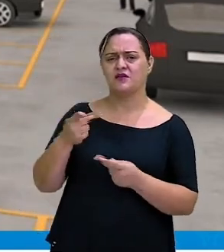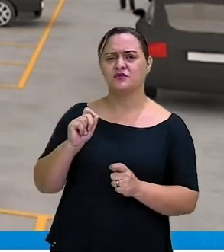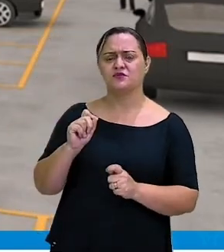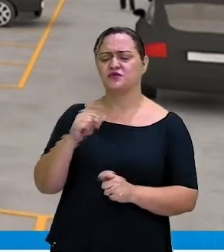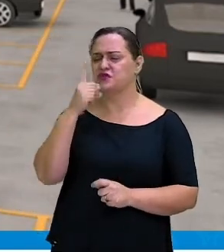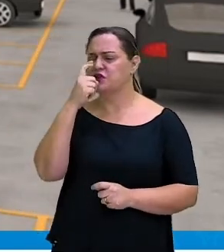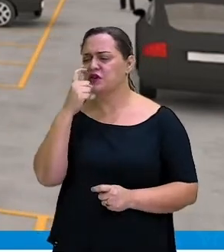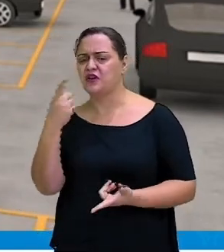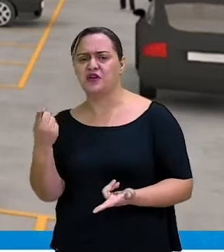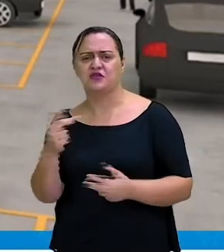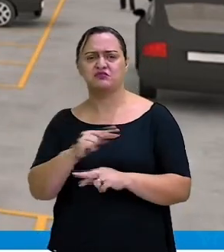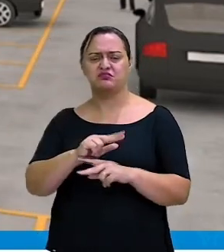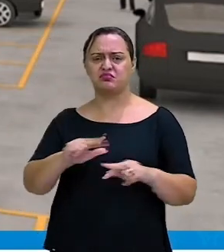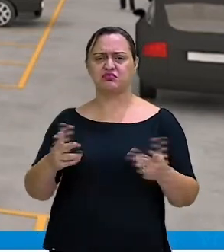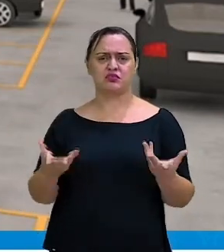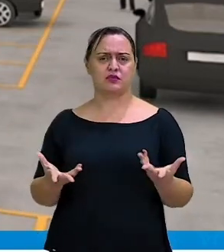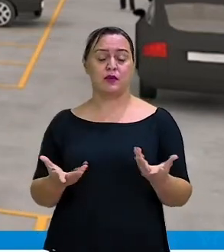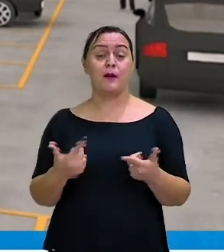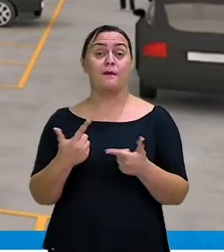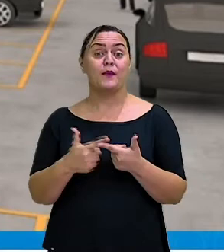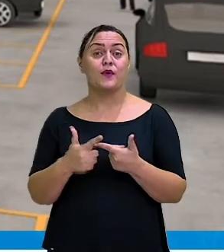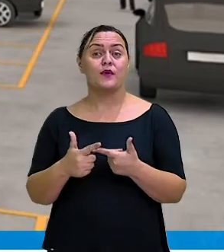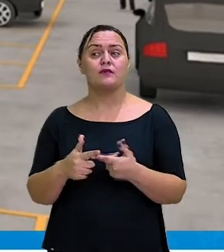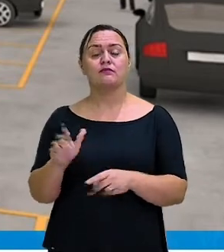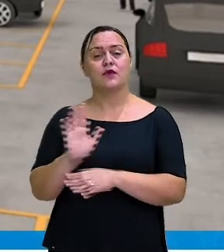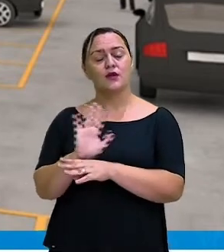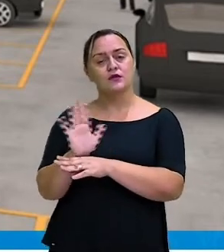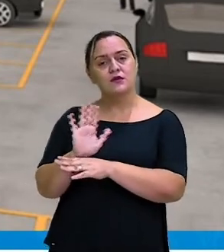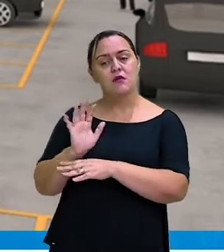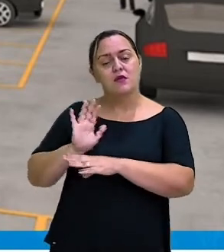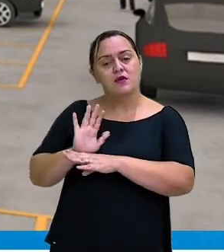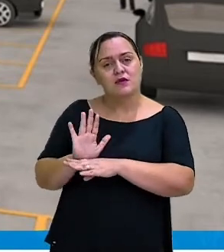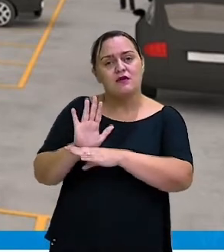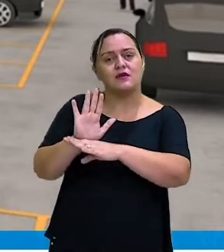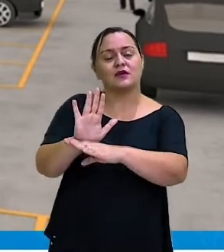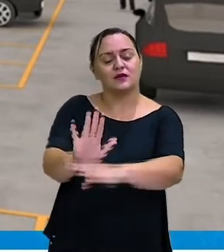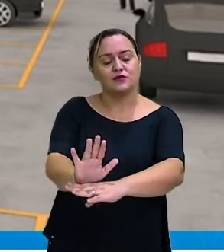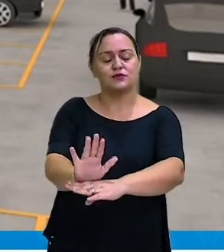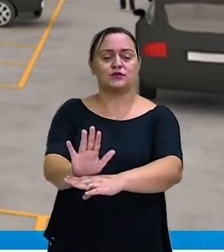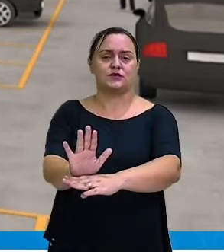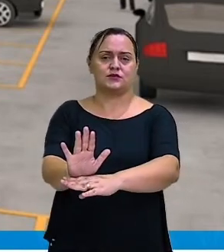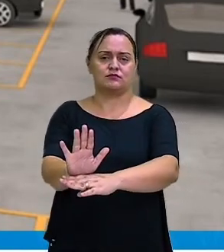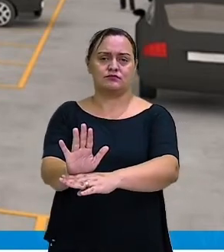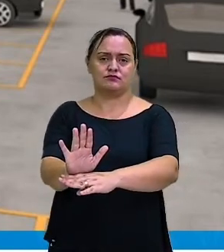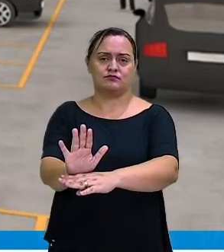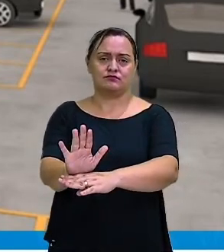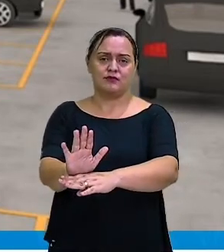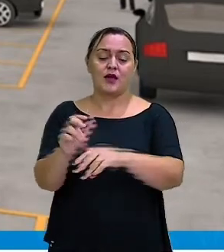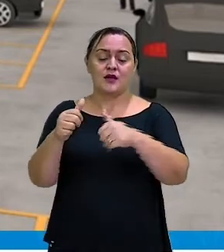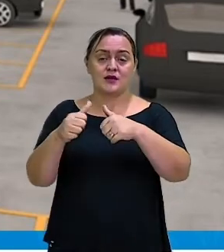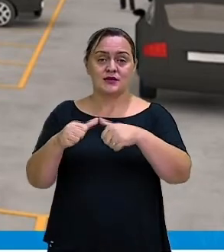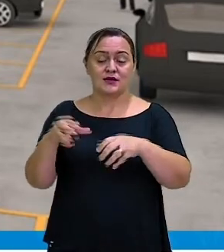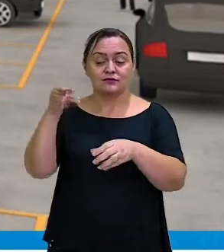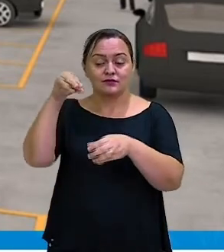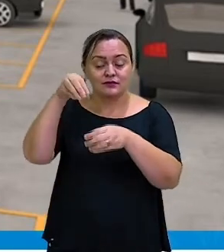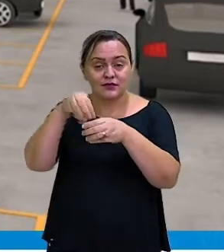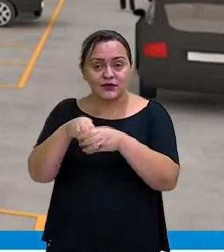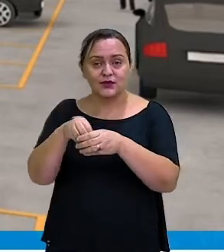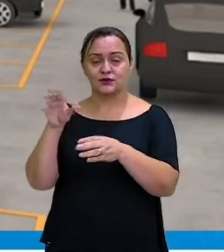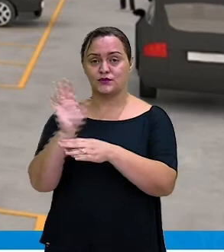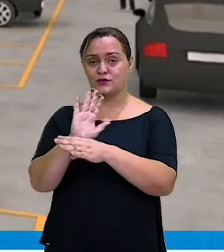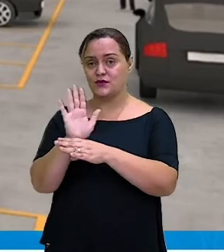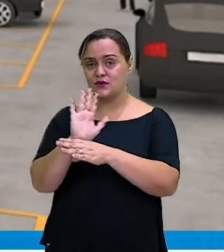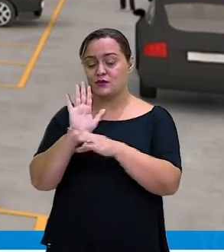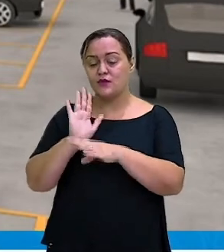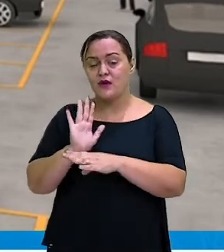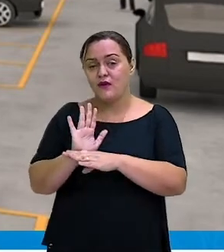um sistema autossustentável que está dentro de um cinema. Então, se você prestar atenção nas